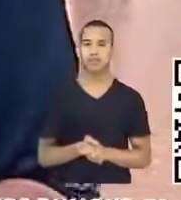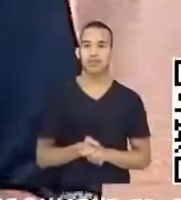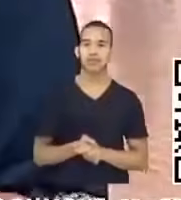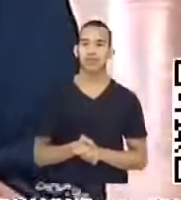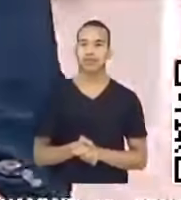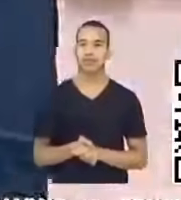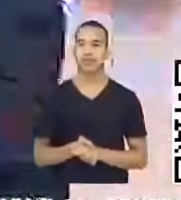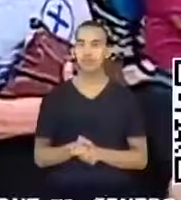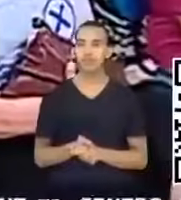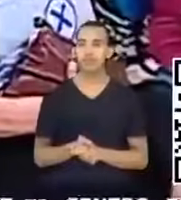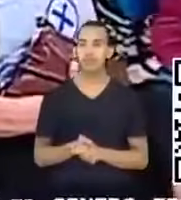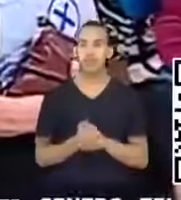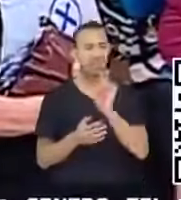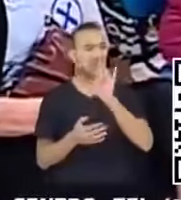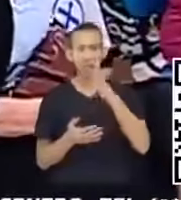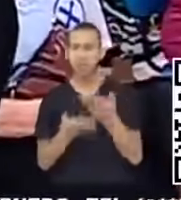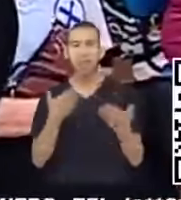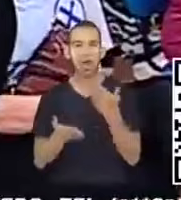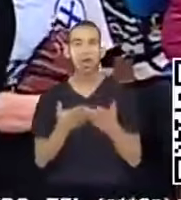eu só